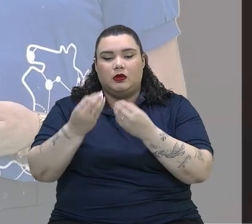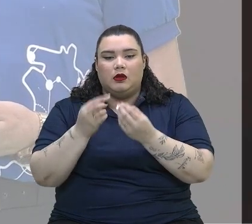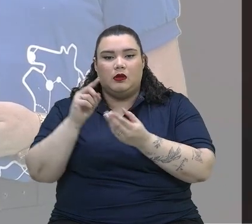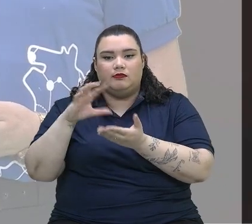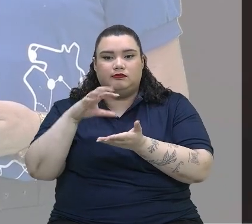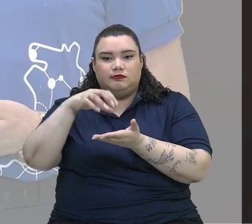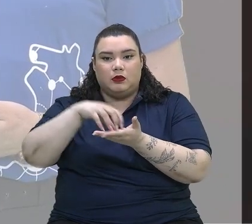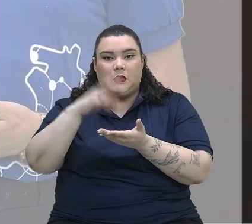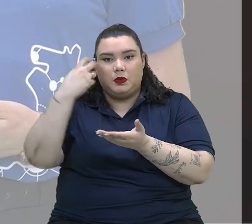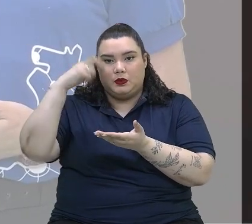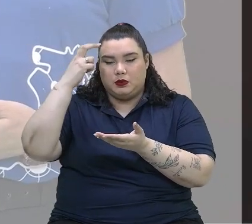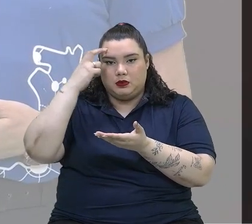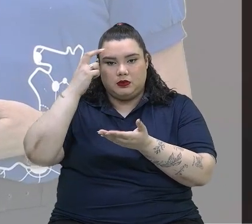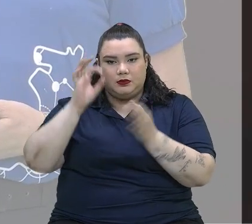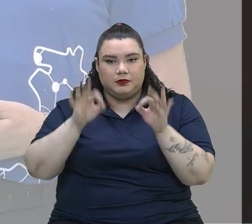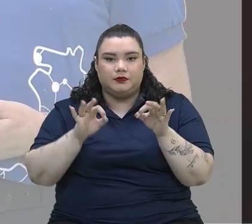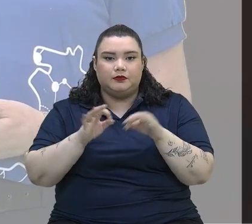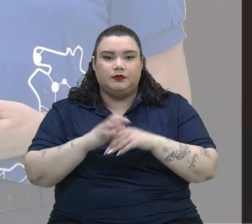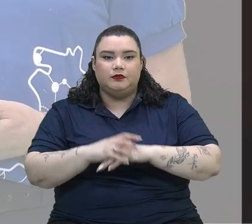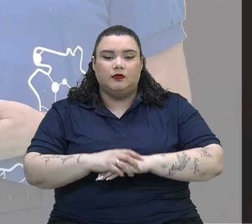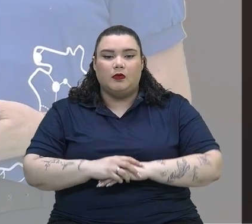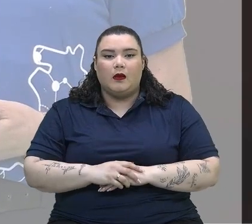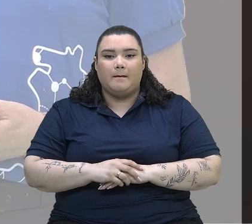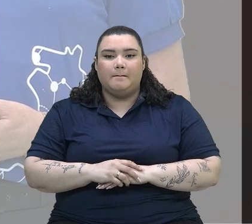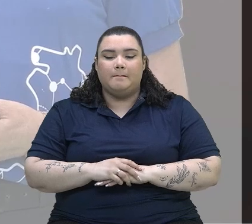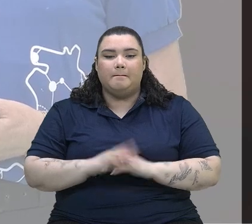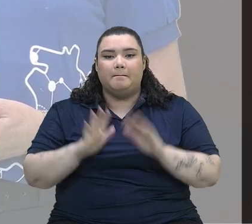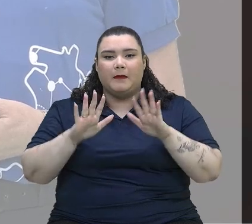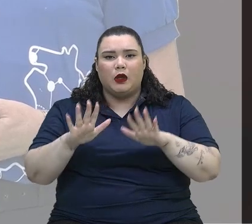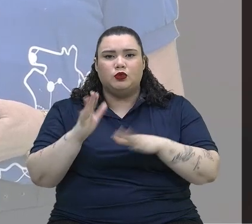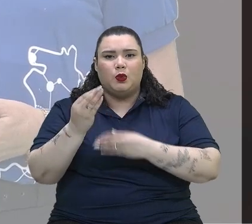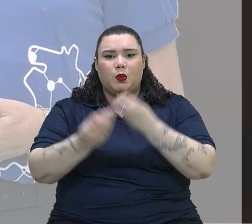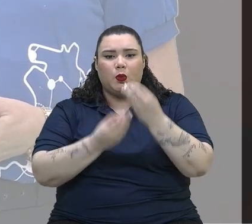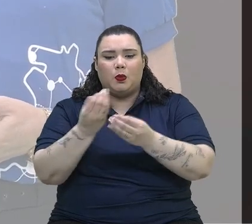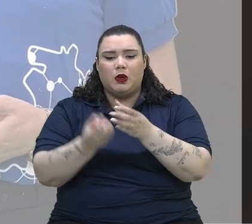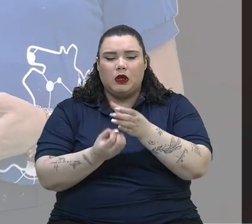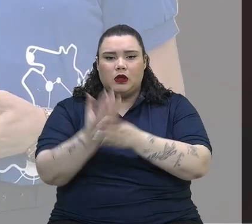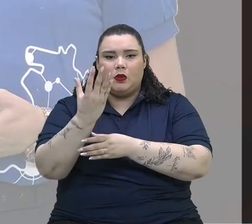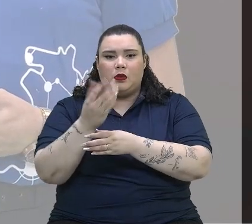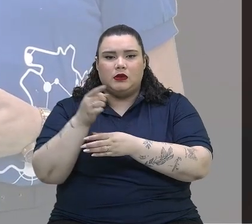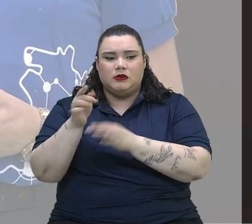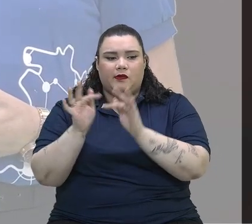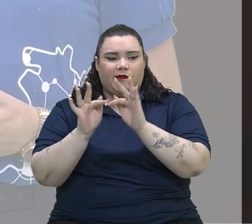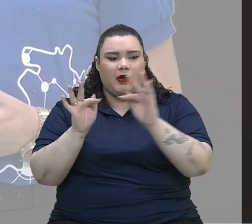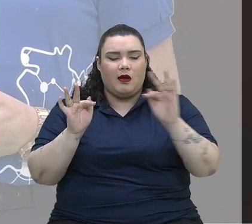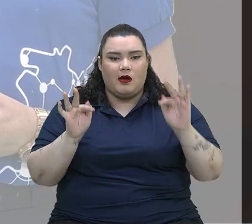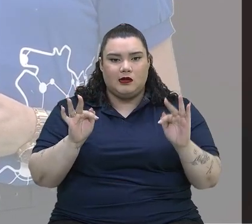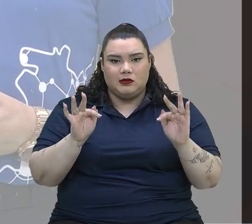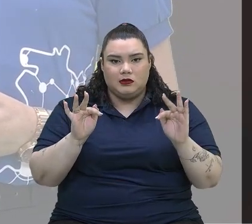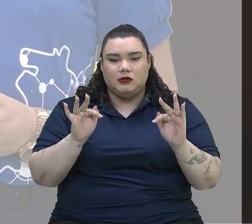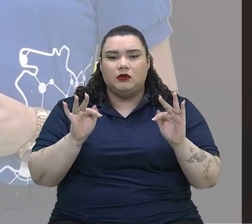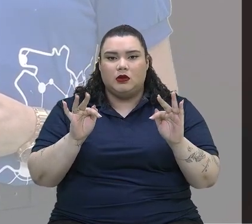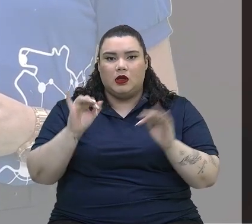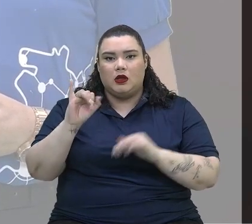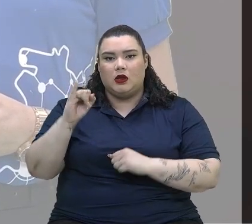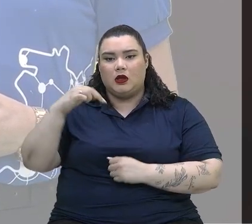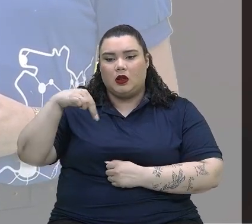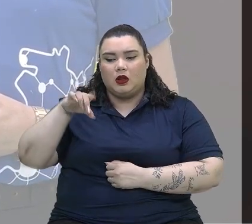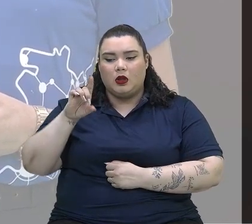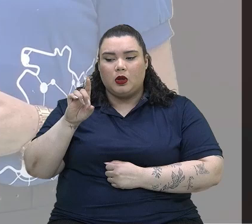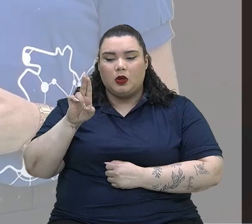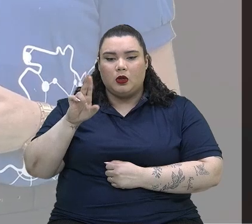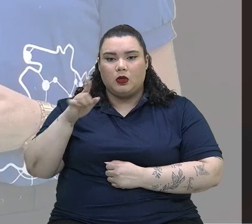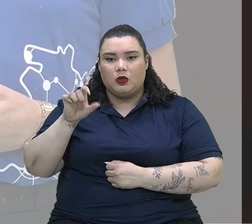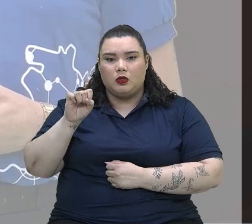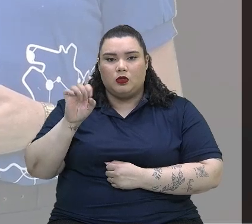indústria cultural. E qual é a origem deste termo? Qual é a origem da indústria